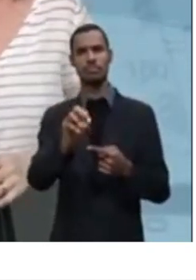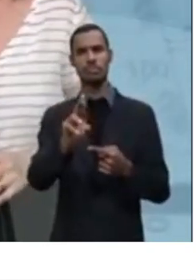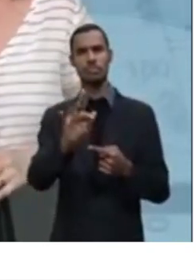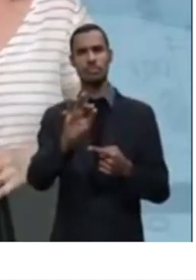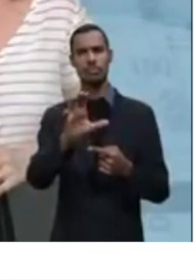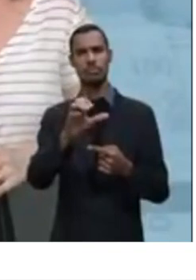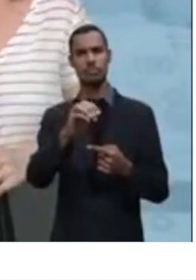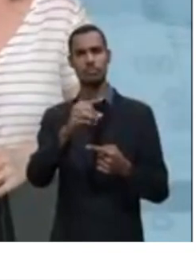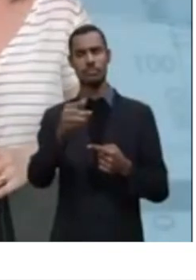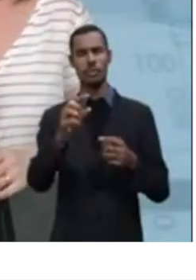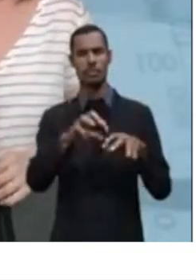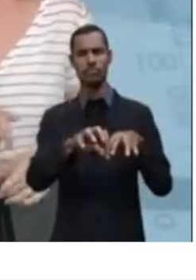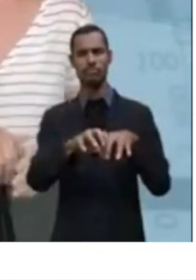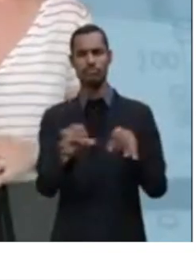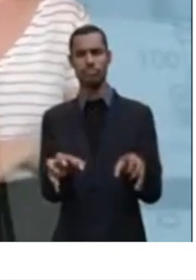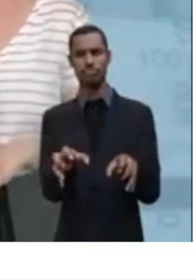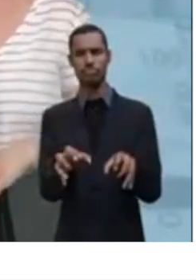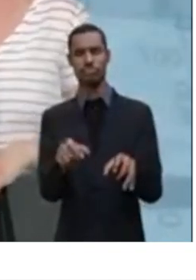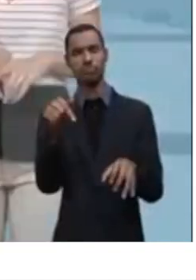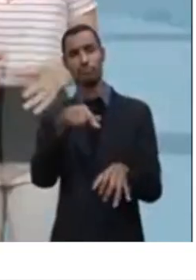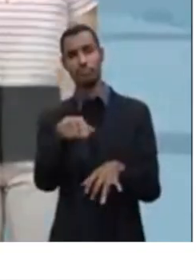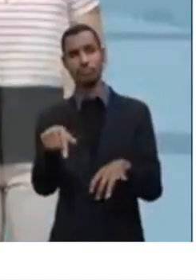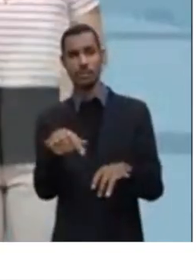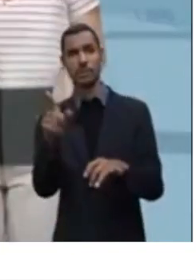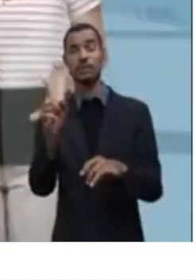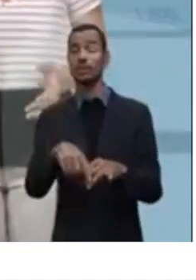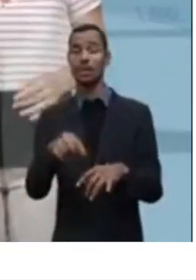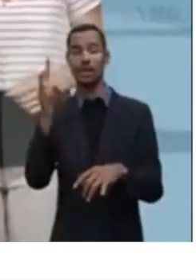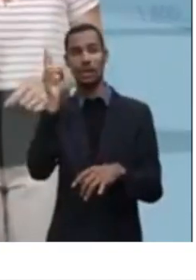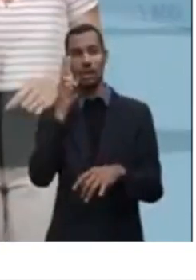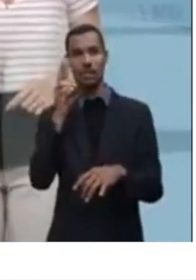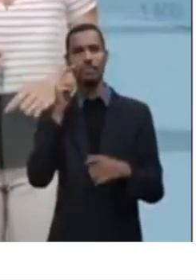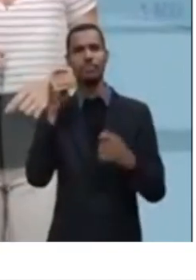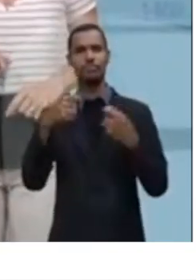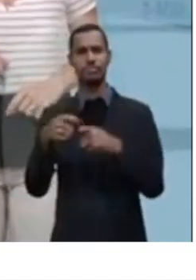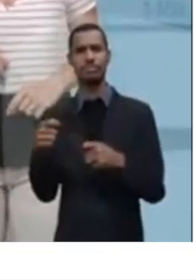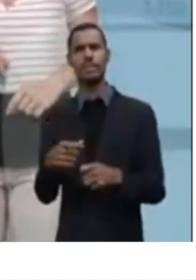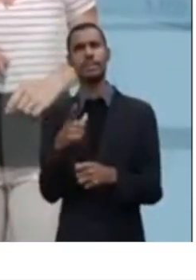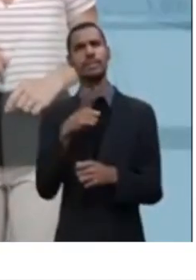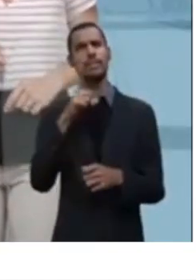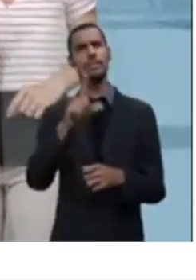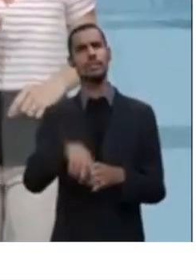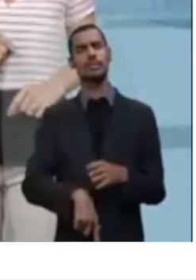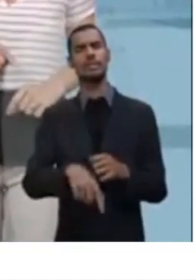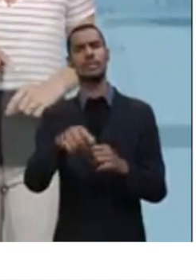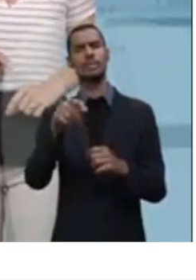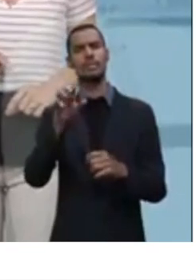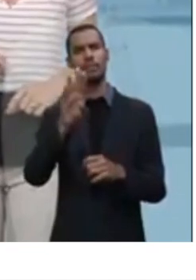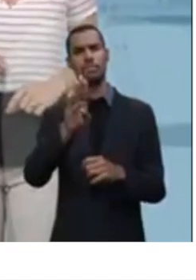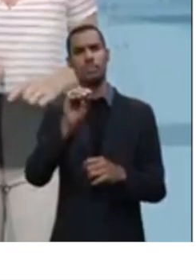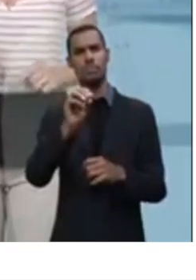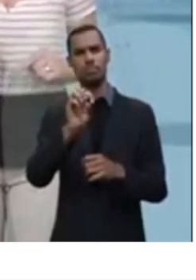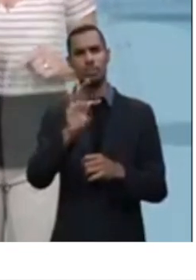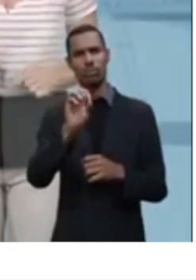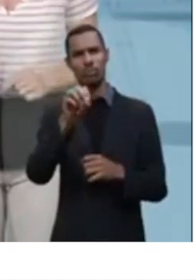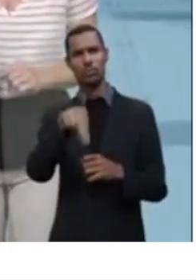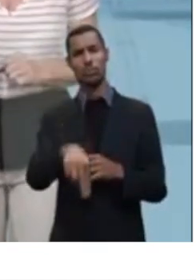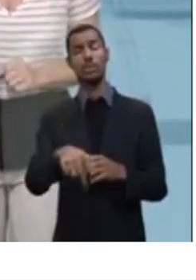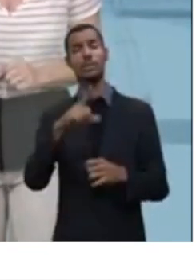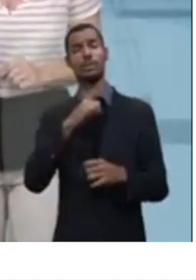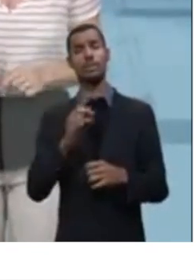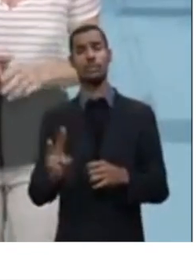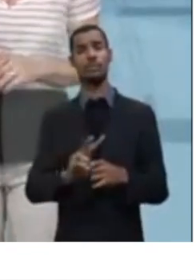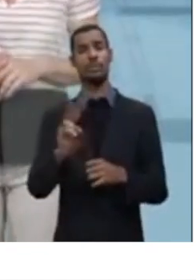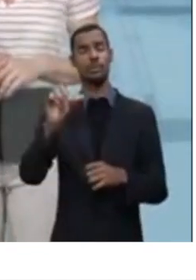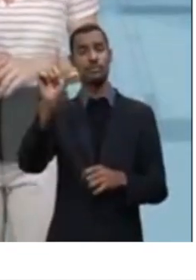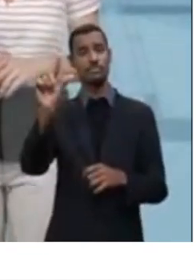indicará a tensão de ruptura do elemento de fundação. Vale destacar que, pelo critério de Boston, a tensão admissível é o menor